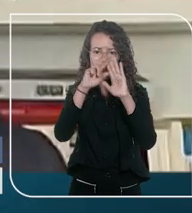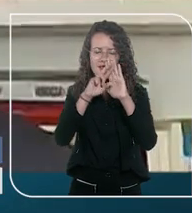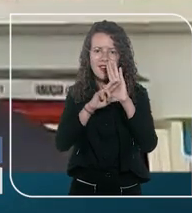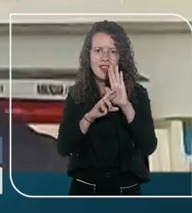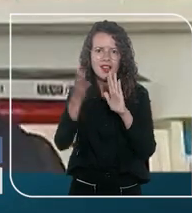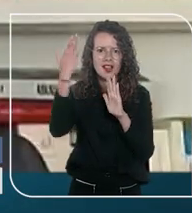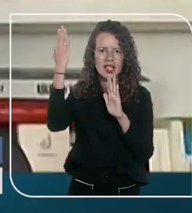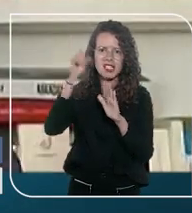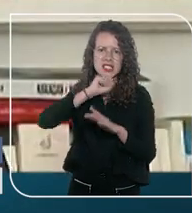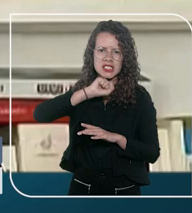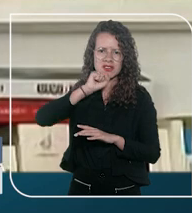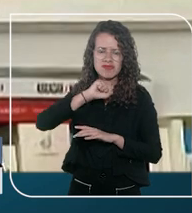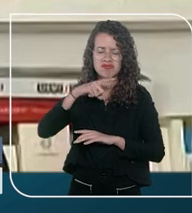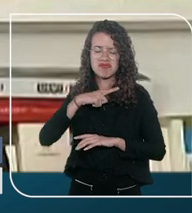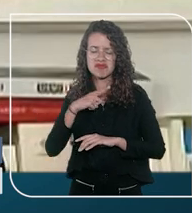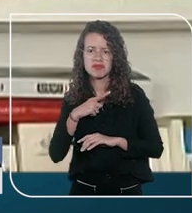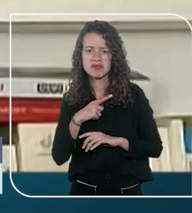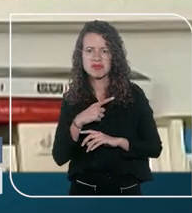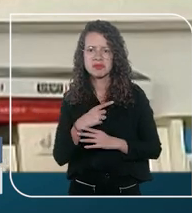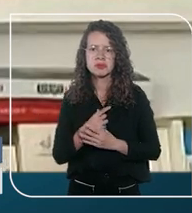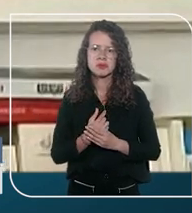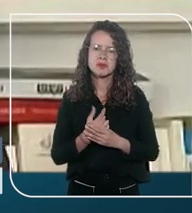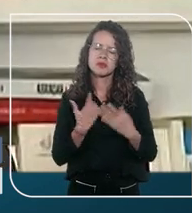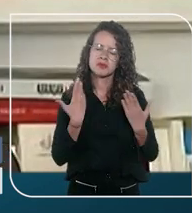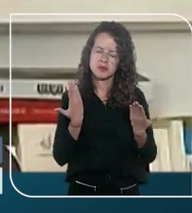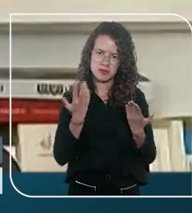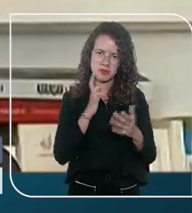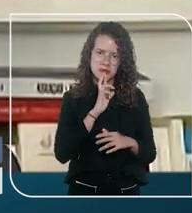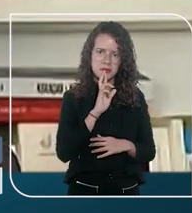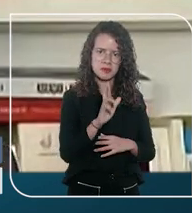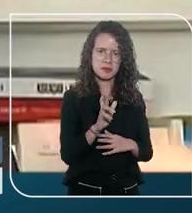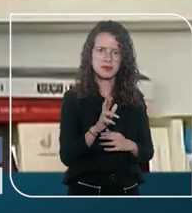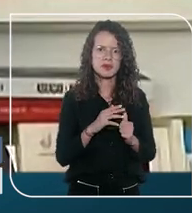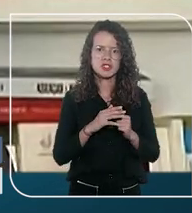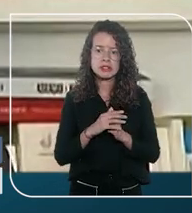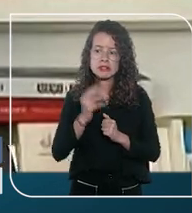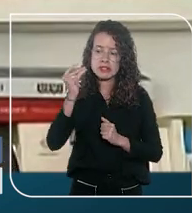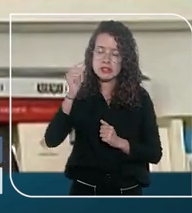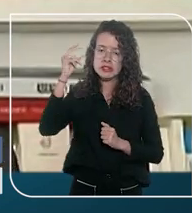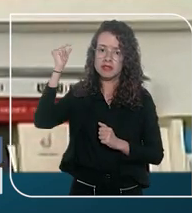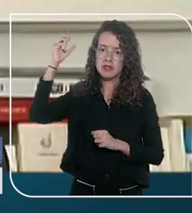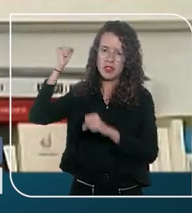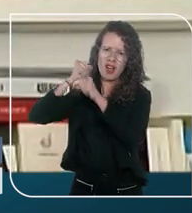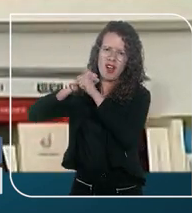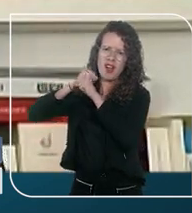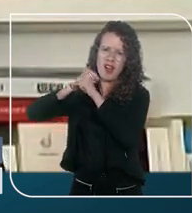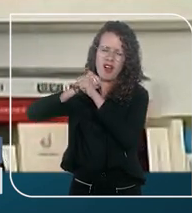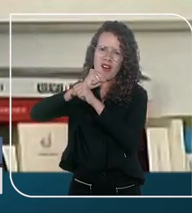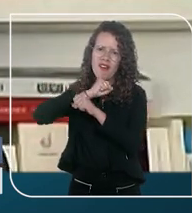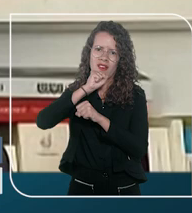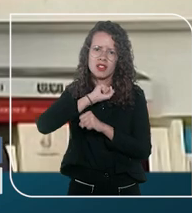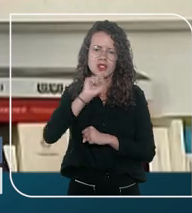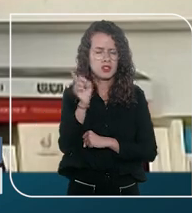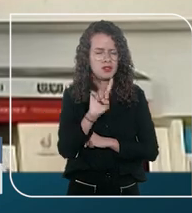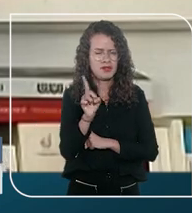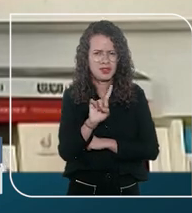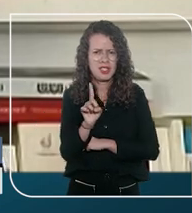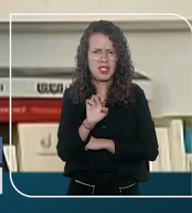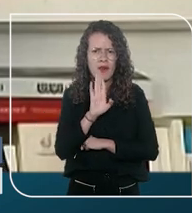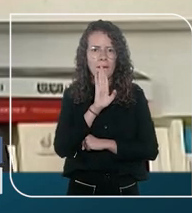Pois é. Fátima, evidentemente que não pode ser muito antigo, né? Mas se a gente pensar em alguma